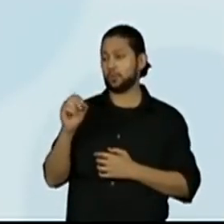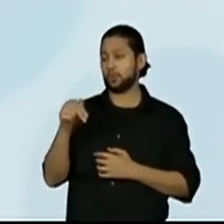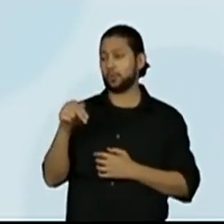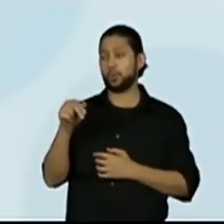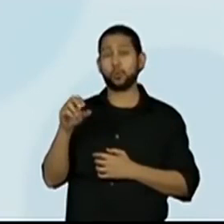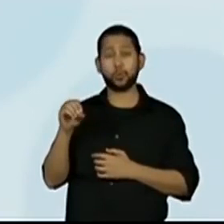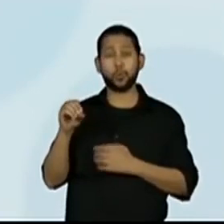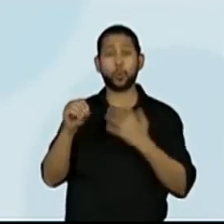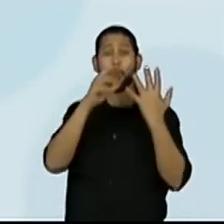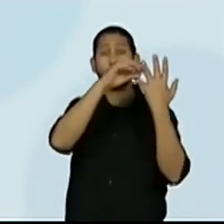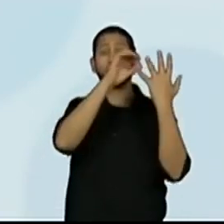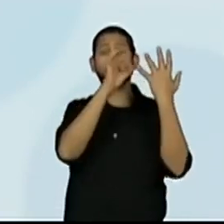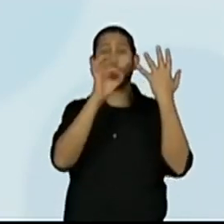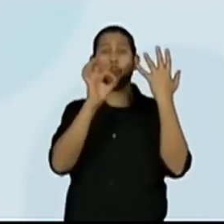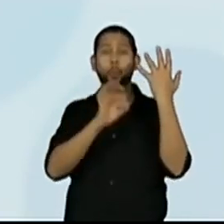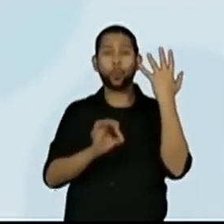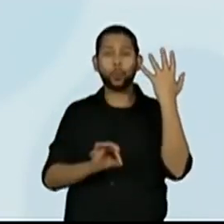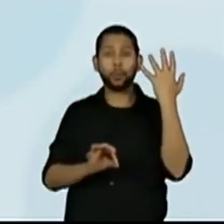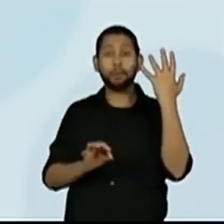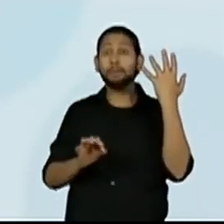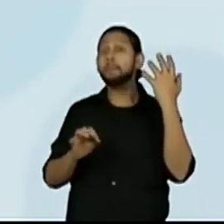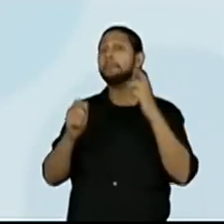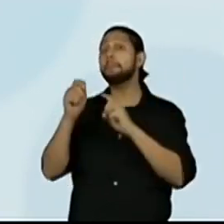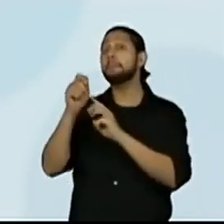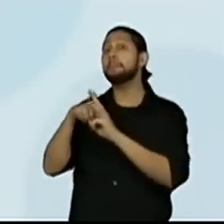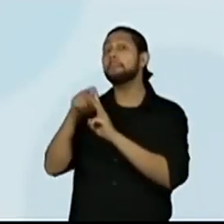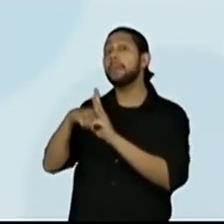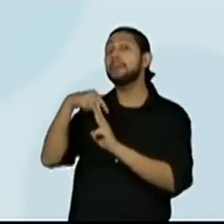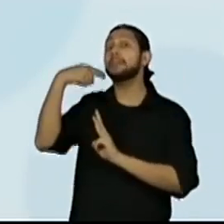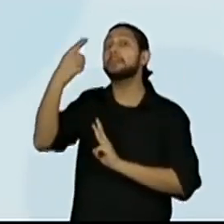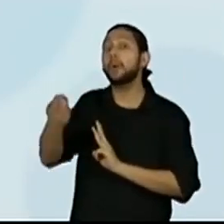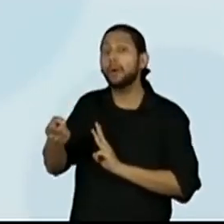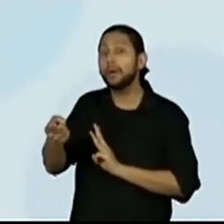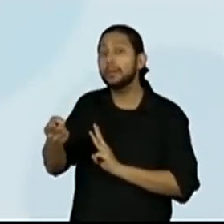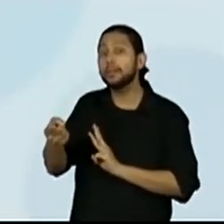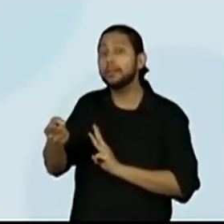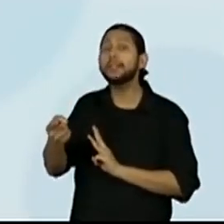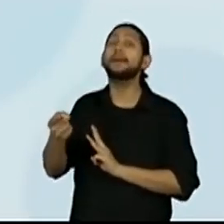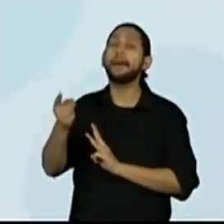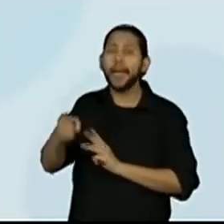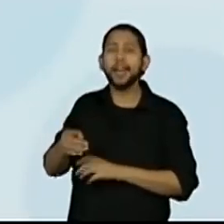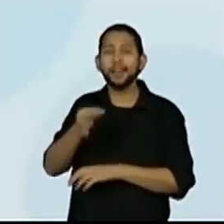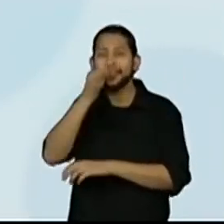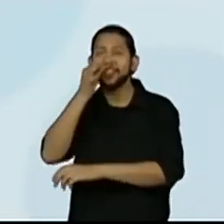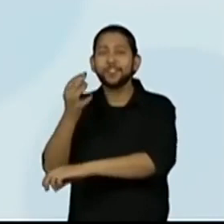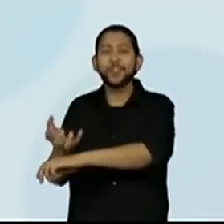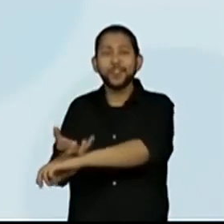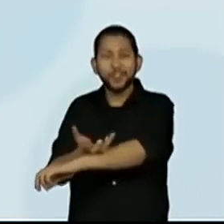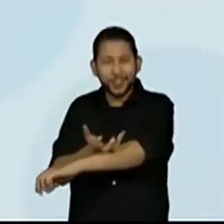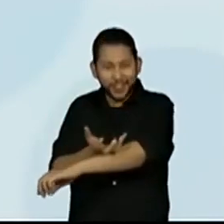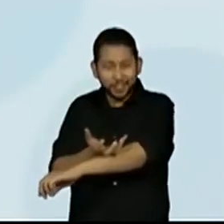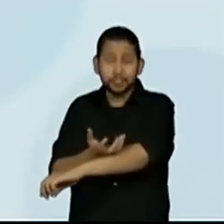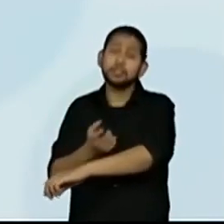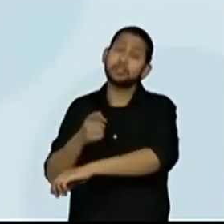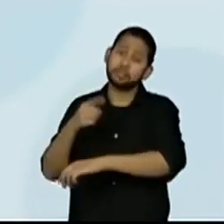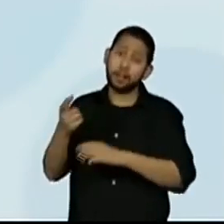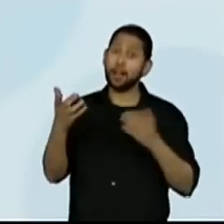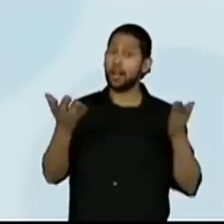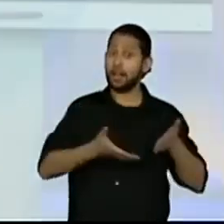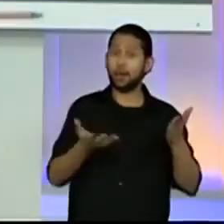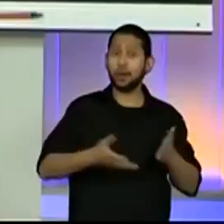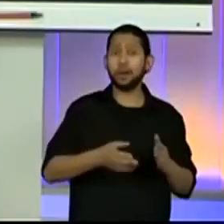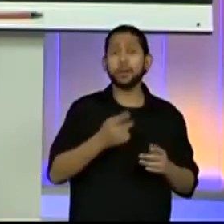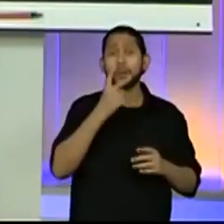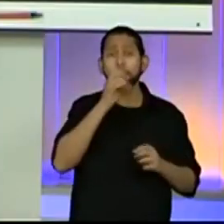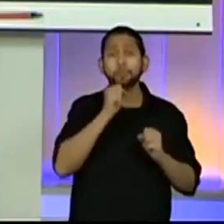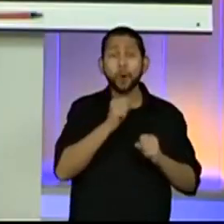primavera florescer novamente. Então, às vezes, o vento traz até a porta da minha casa, ou as minhas plantinhas.